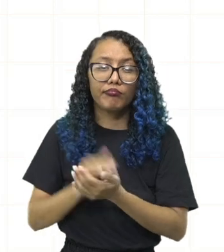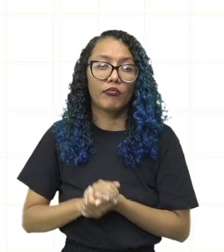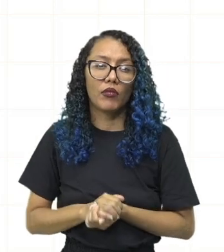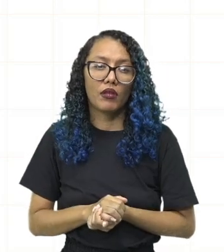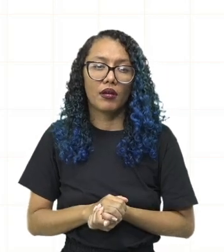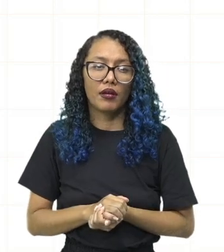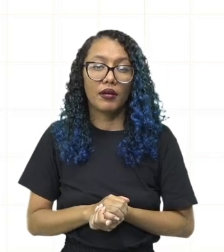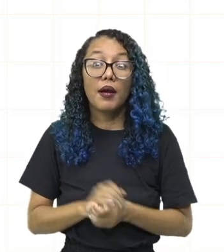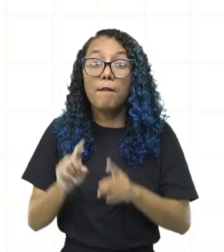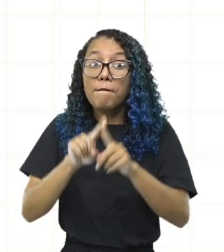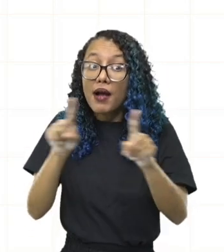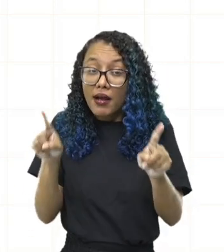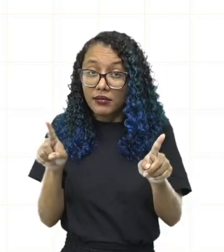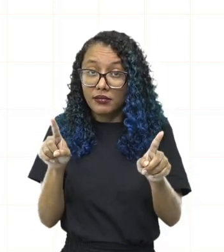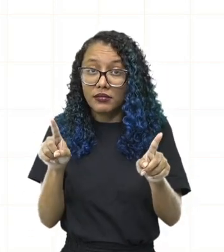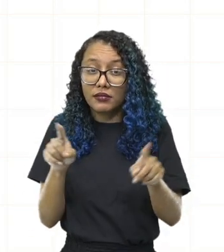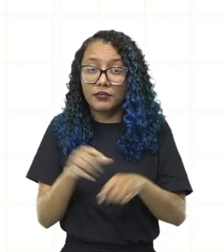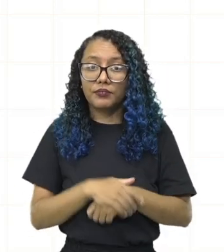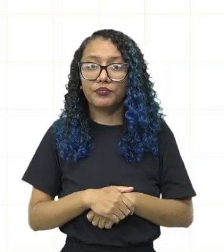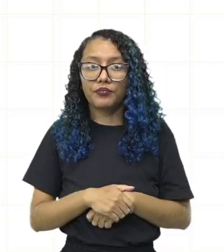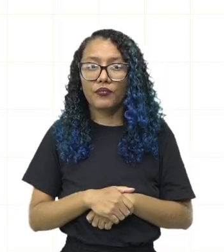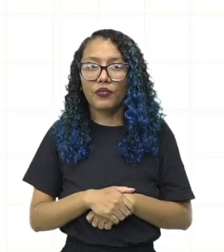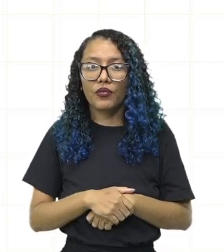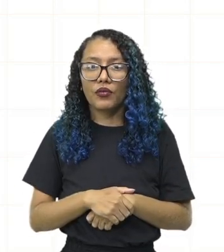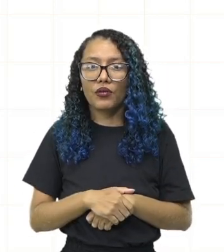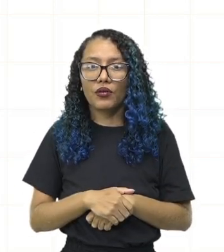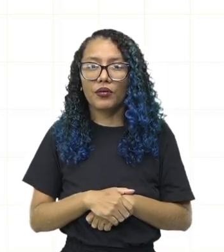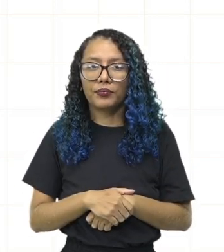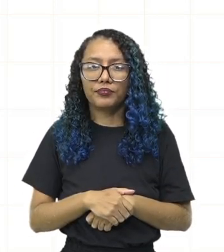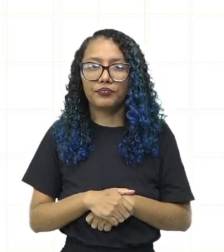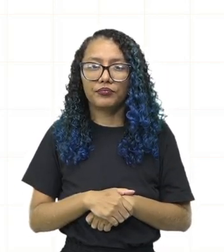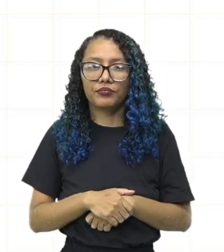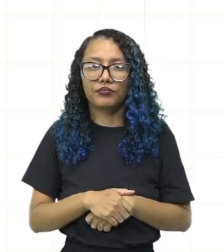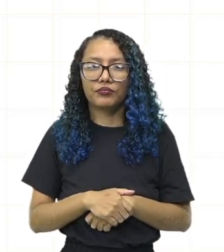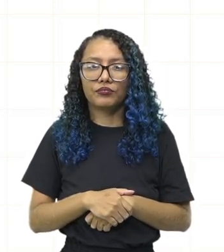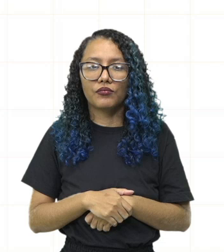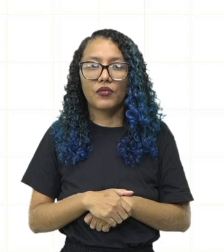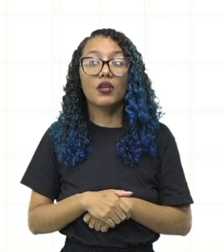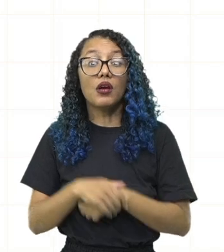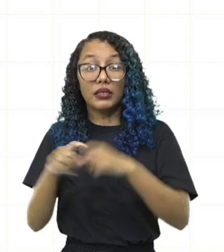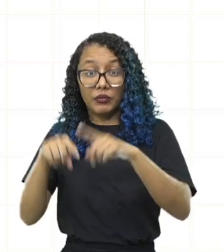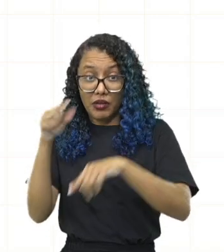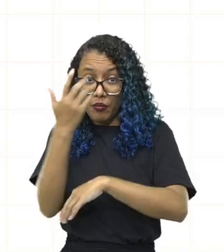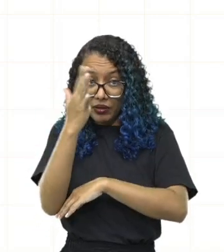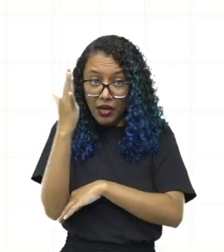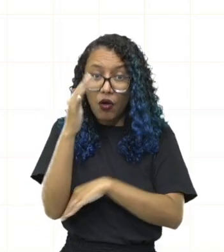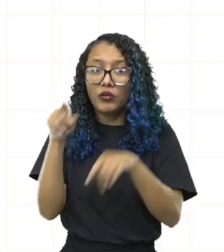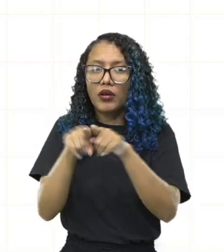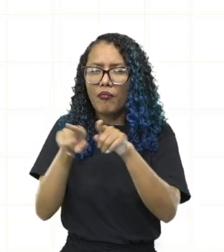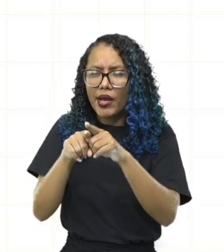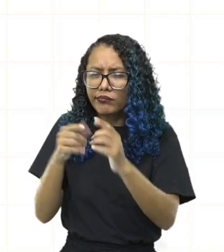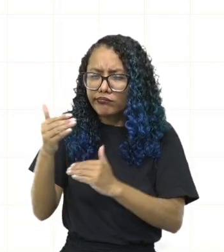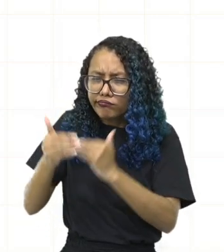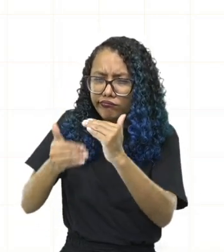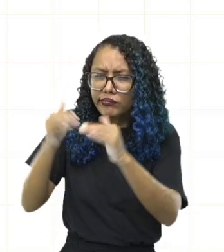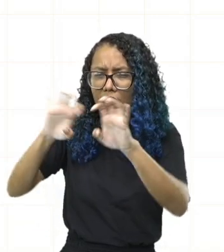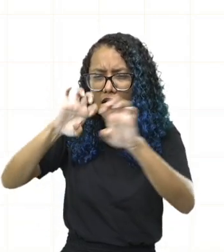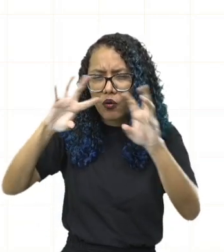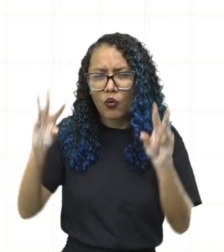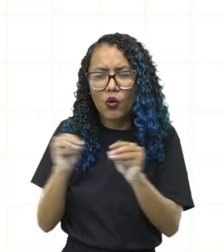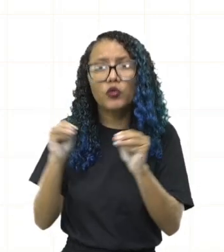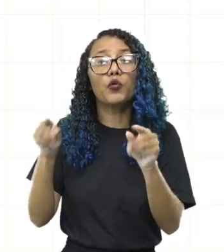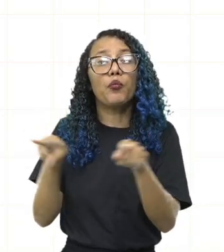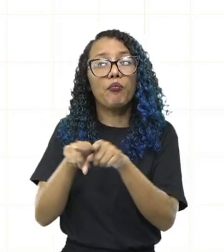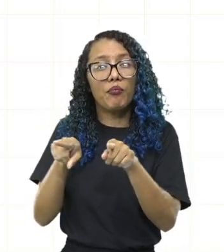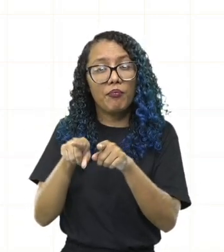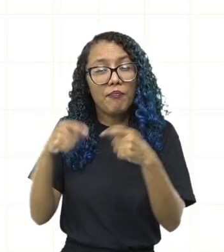renováveis, e o processo ecológico, eles estejam aqui assegurados. Então, o que vai acontecer? Esses